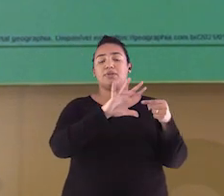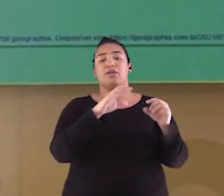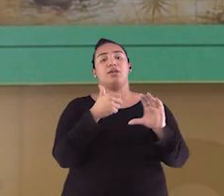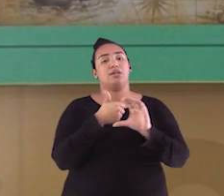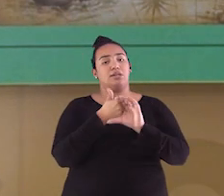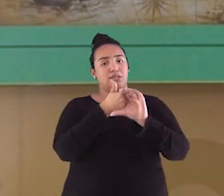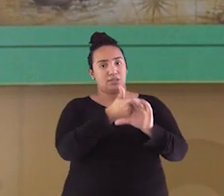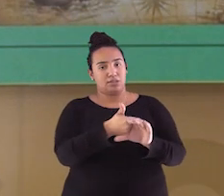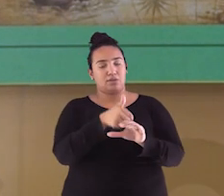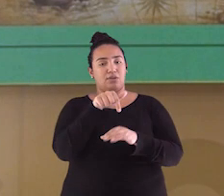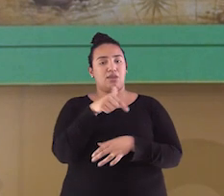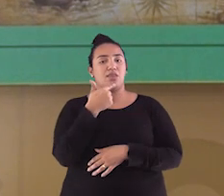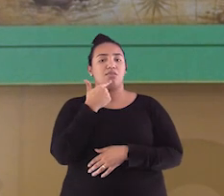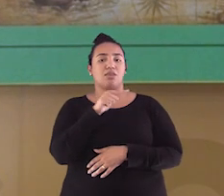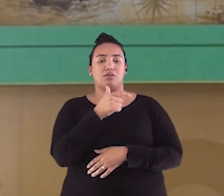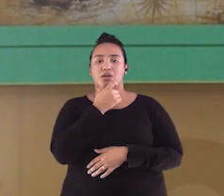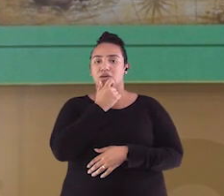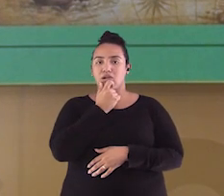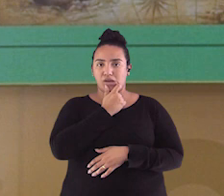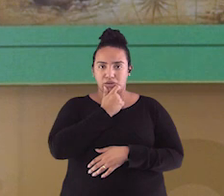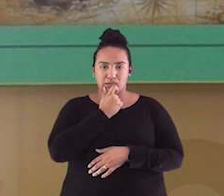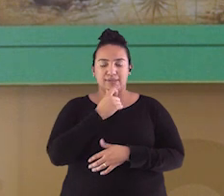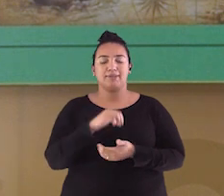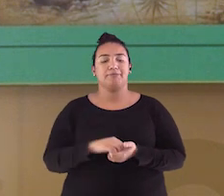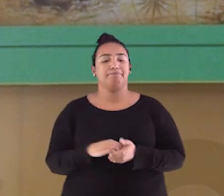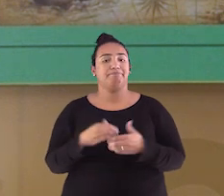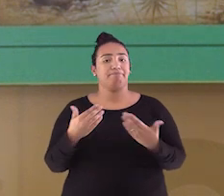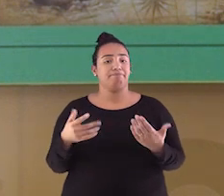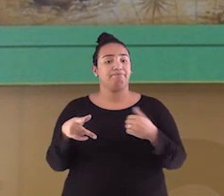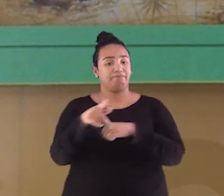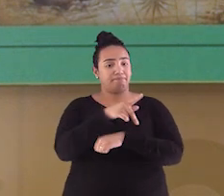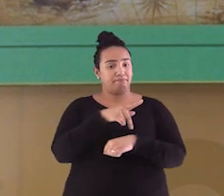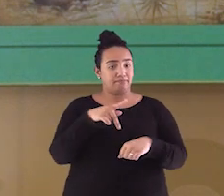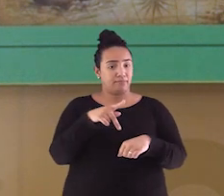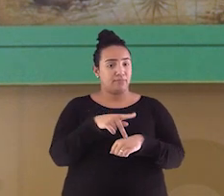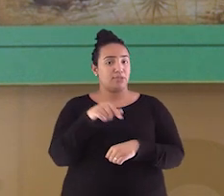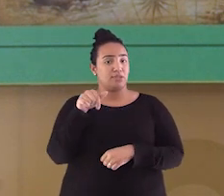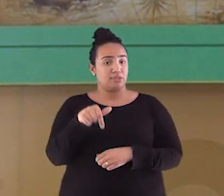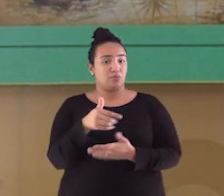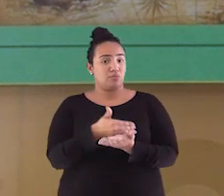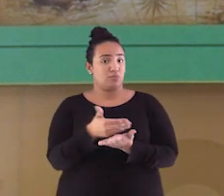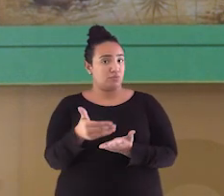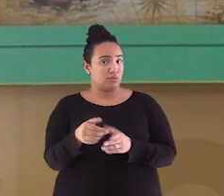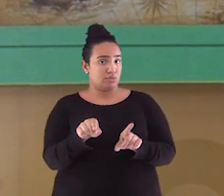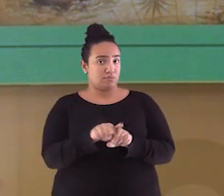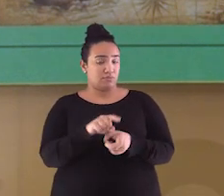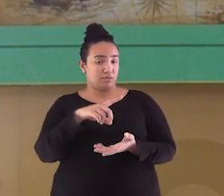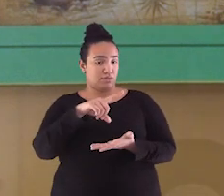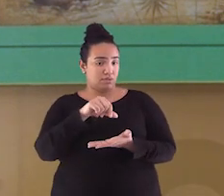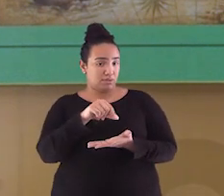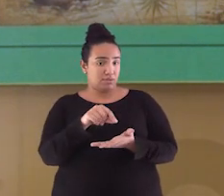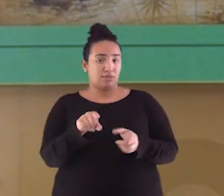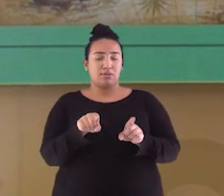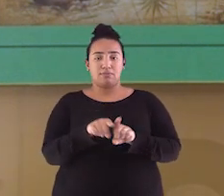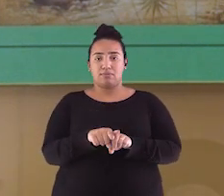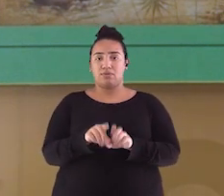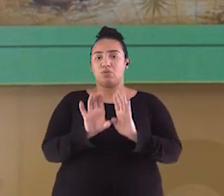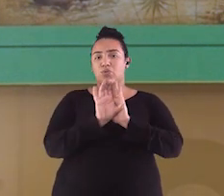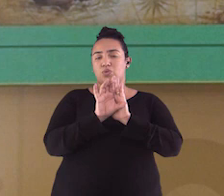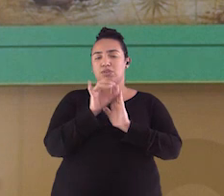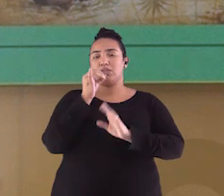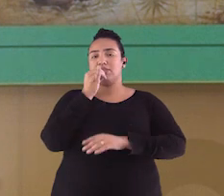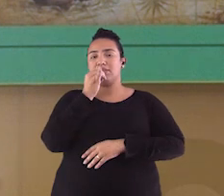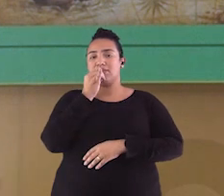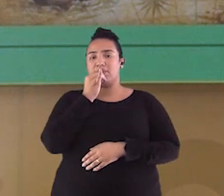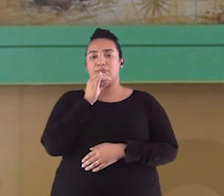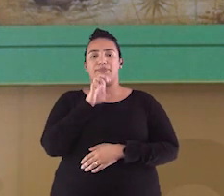Os países europeus também deram início ao capitalismo e a conceitos como Estado Nacional, que